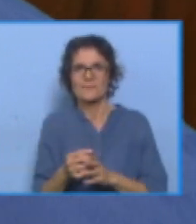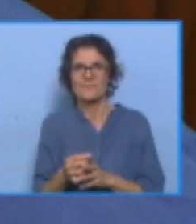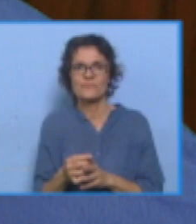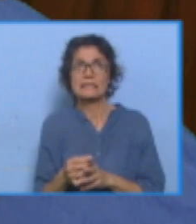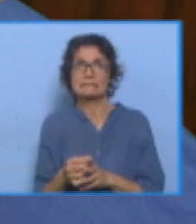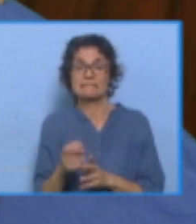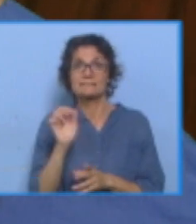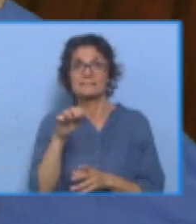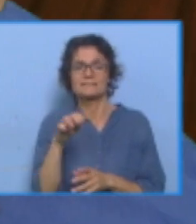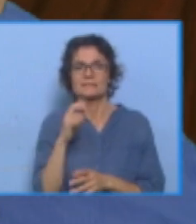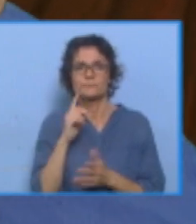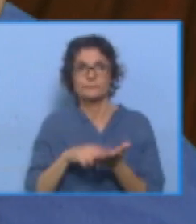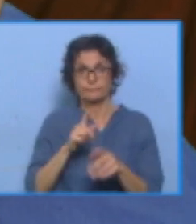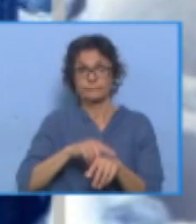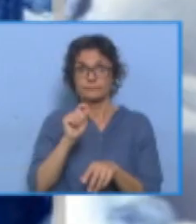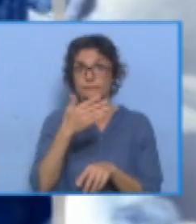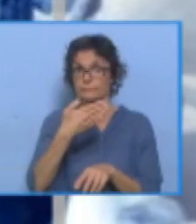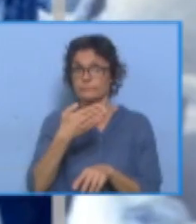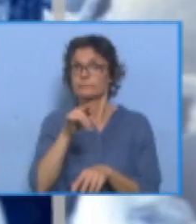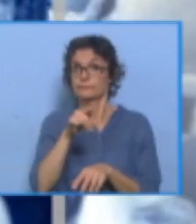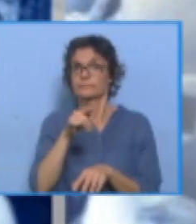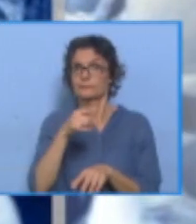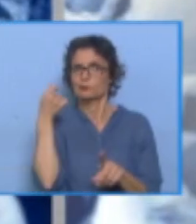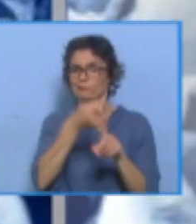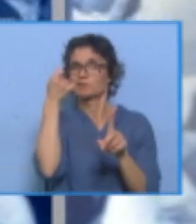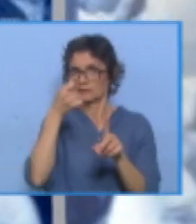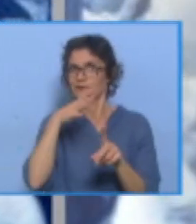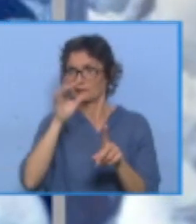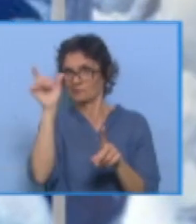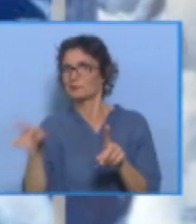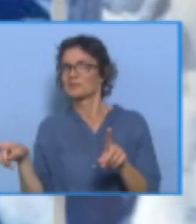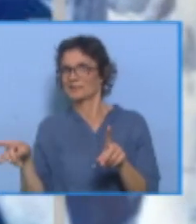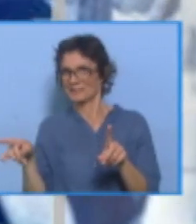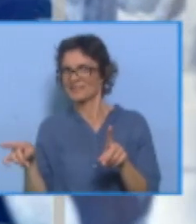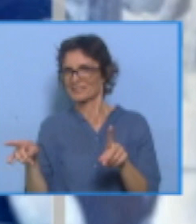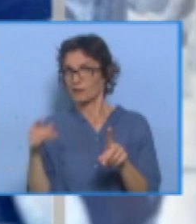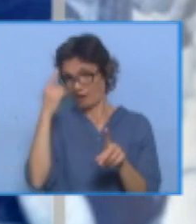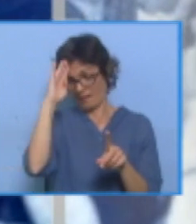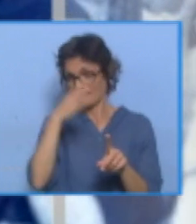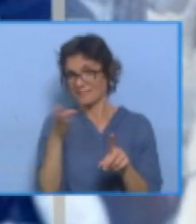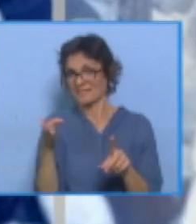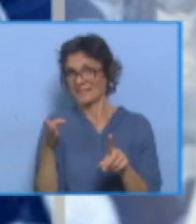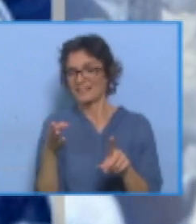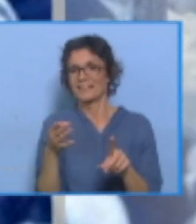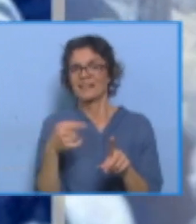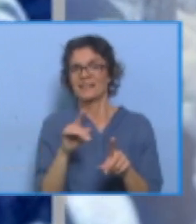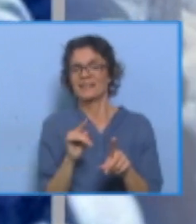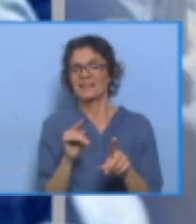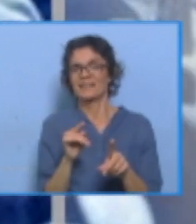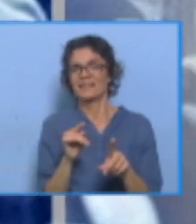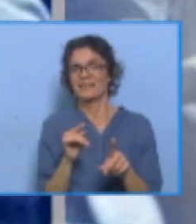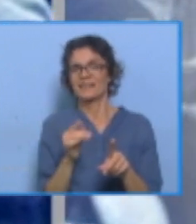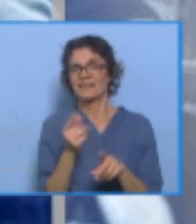sim. De facto, 7 minutos é um grande desafio para os oradores, temos tido essa noção, E é também uma